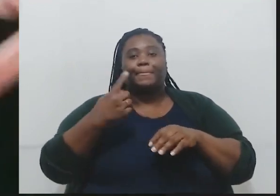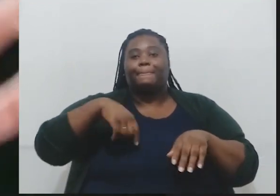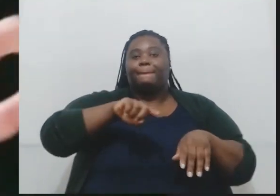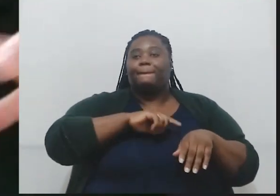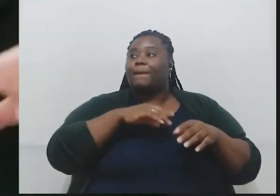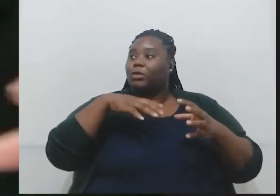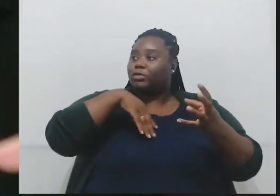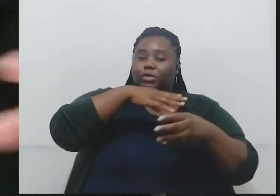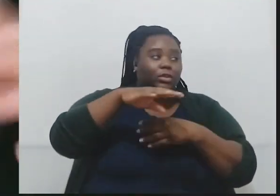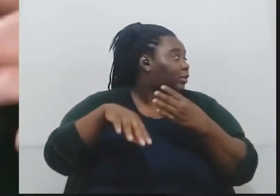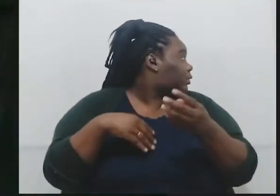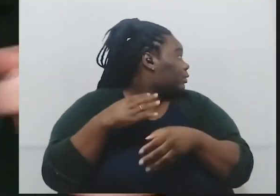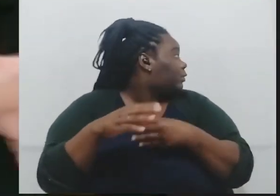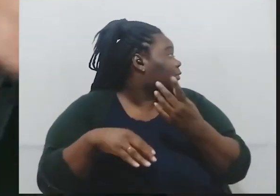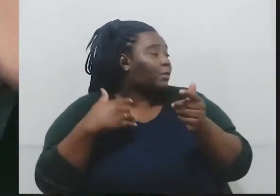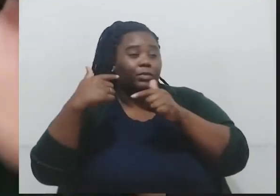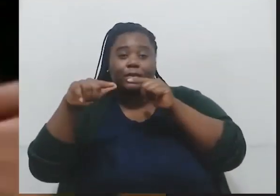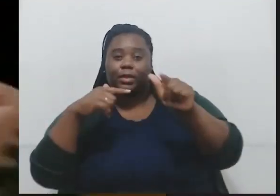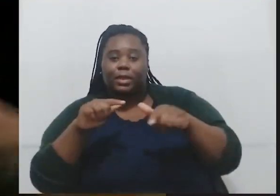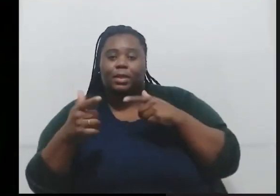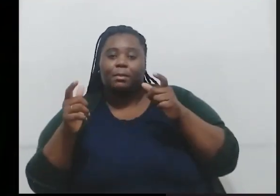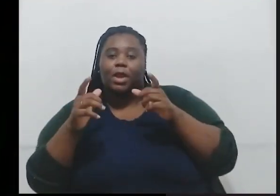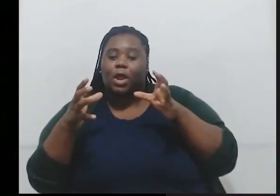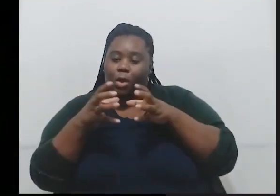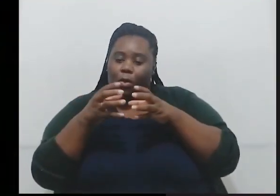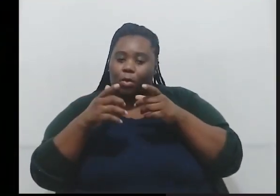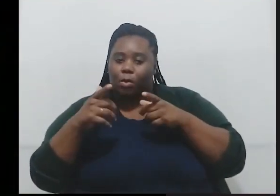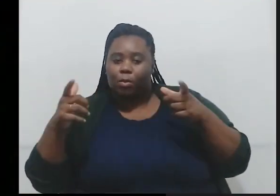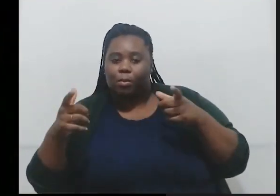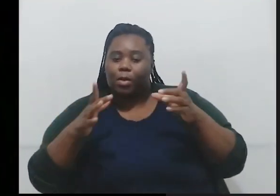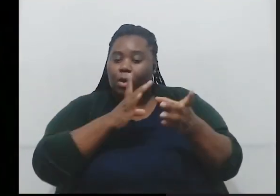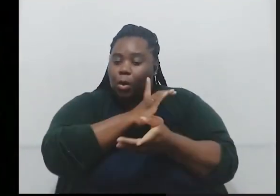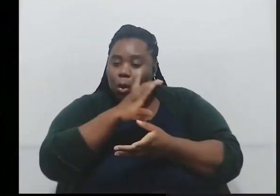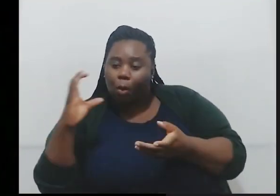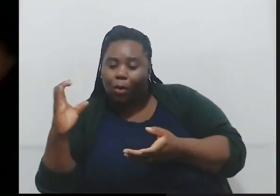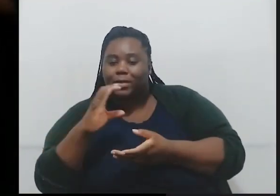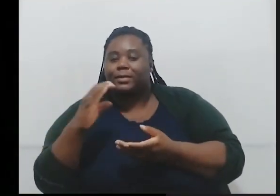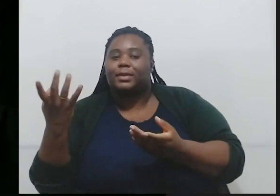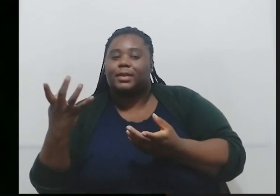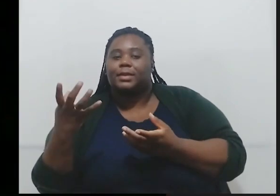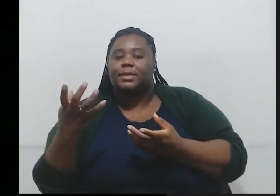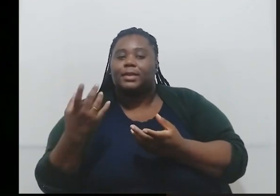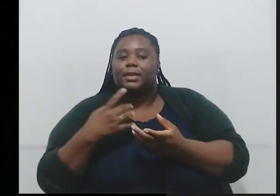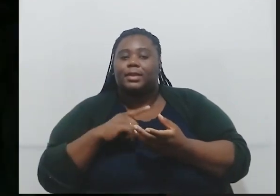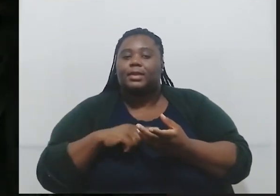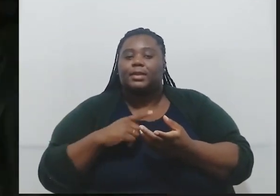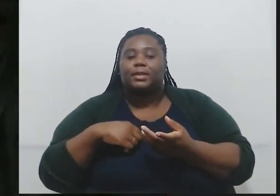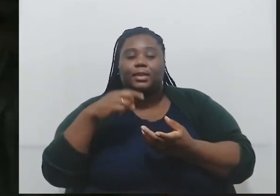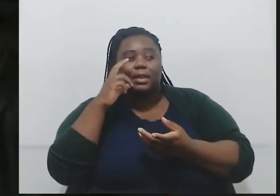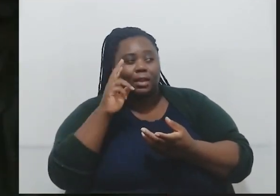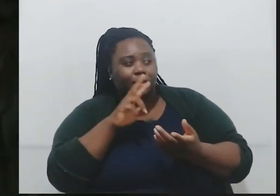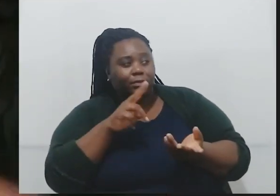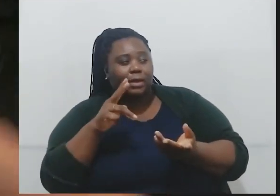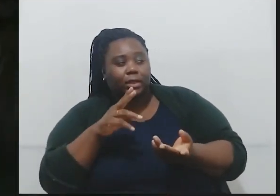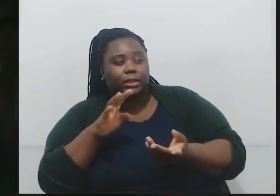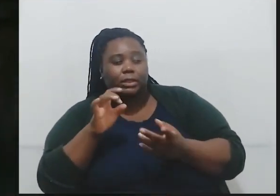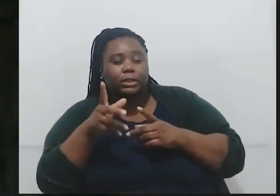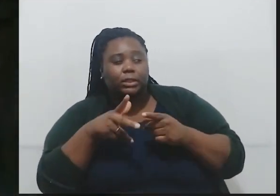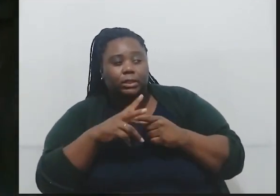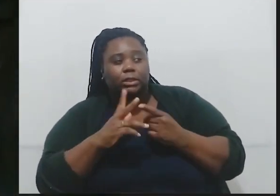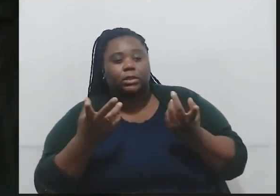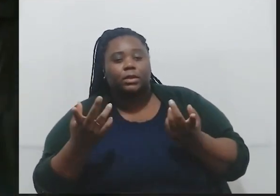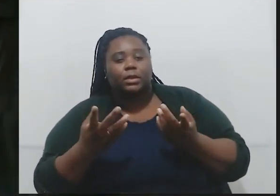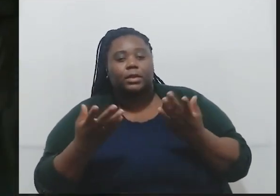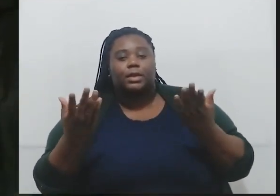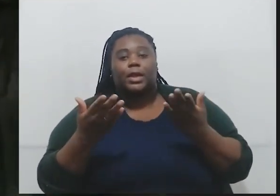grande, coordenar alguma coisa, ou ter um olhar de edição, tudo, talvez ainda hoje não seja um lugar em que se espera